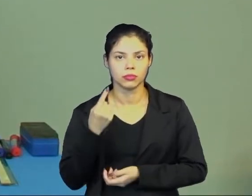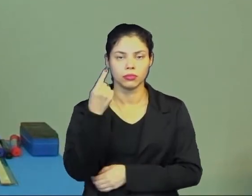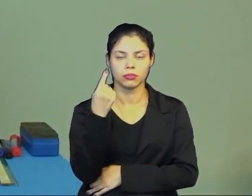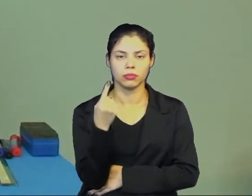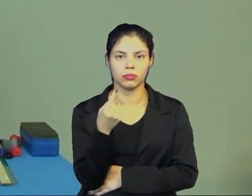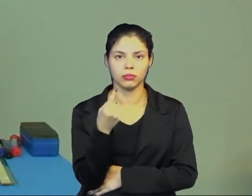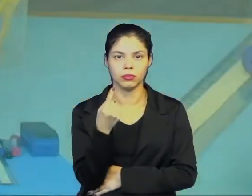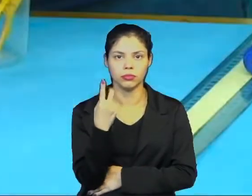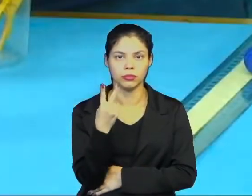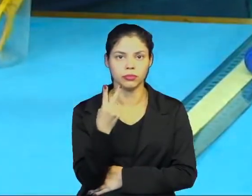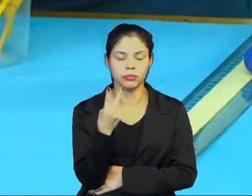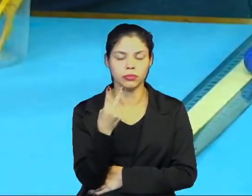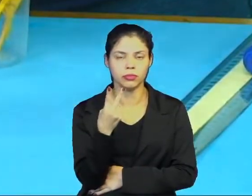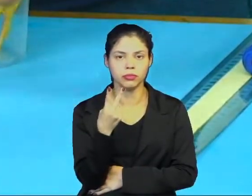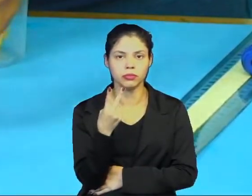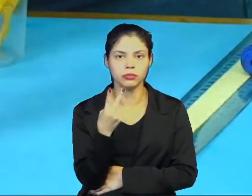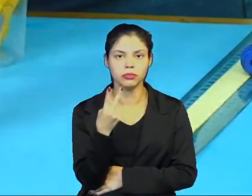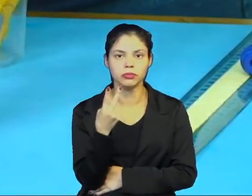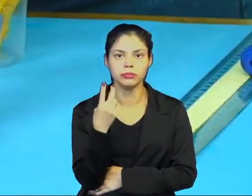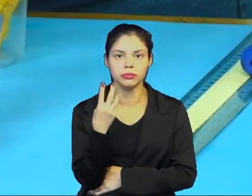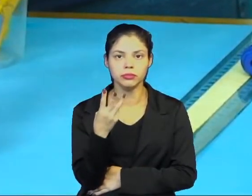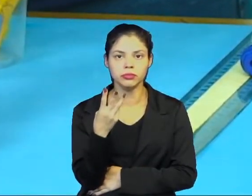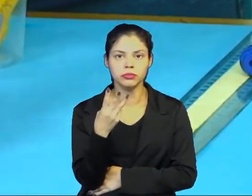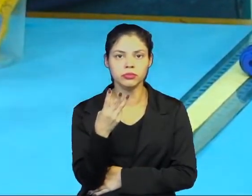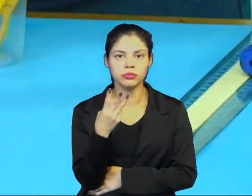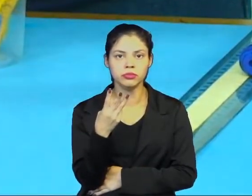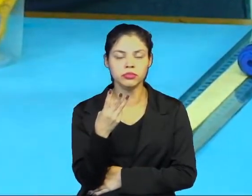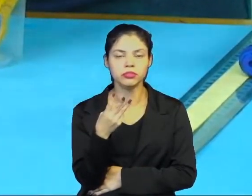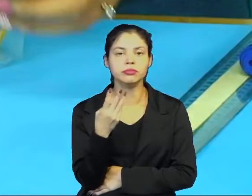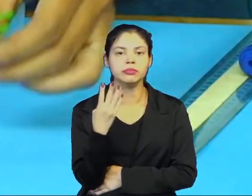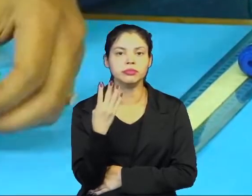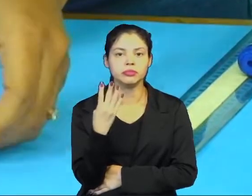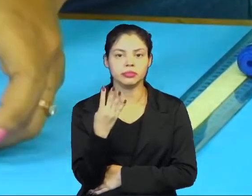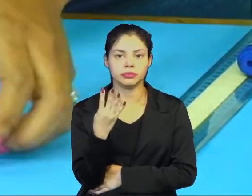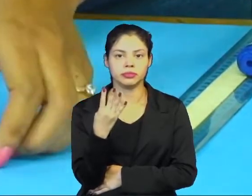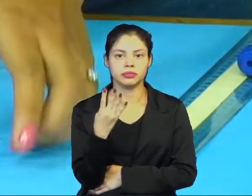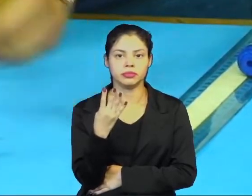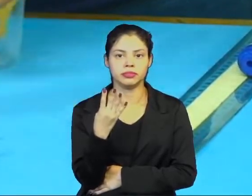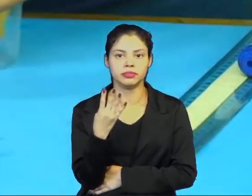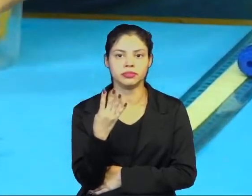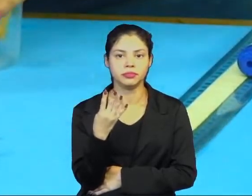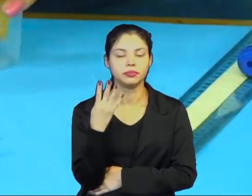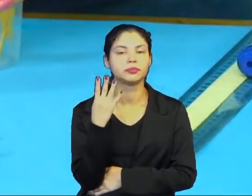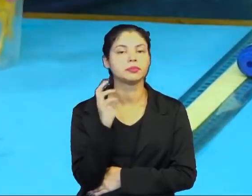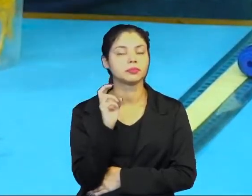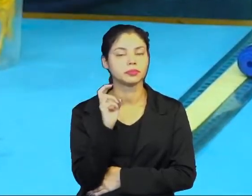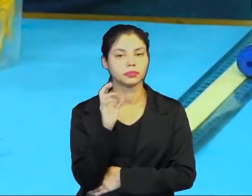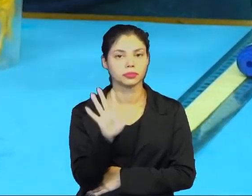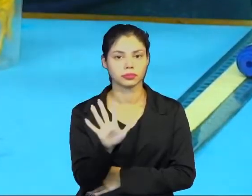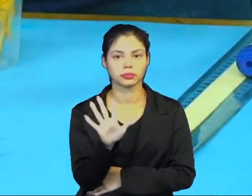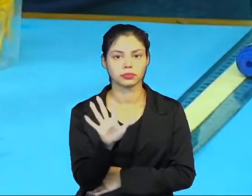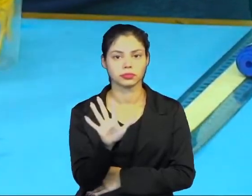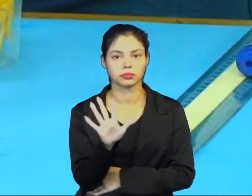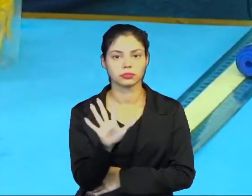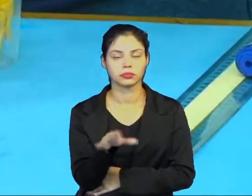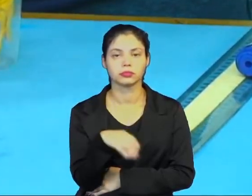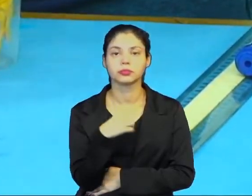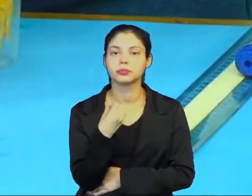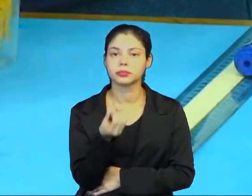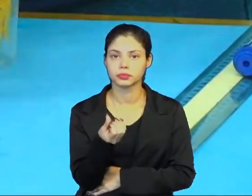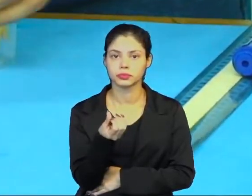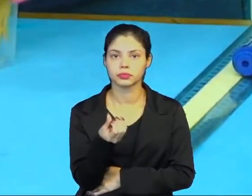1, 2, 3, 4,